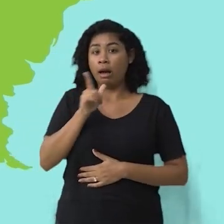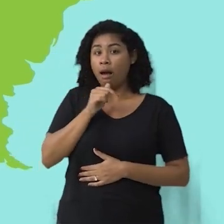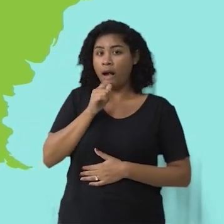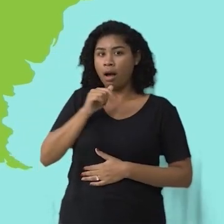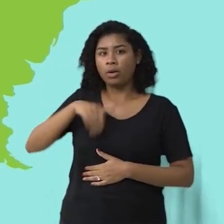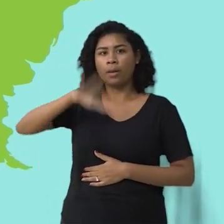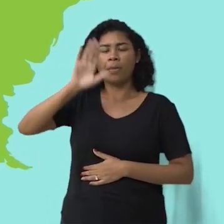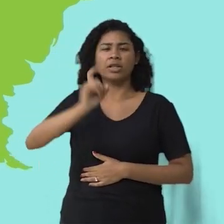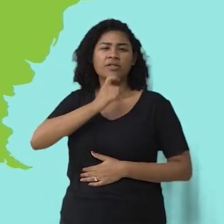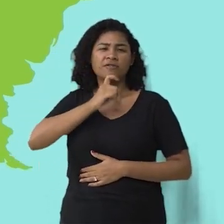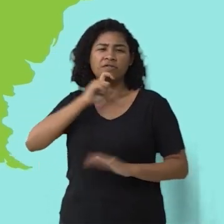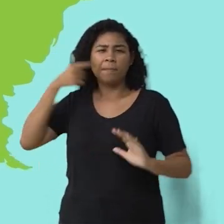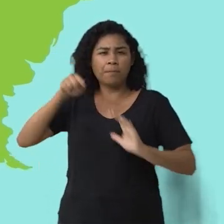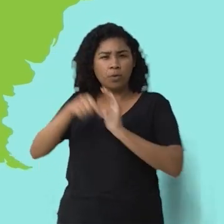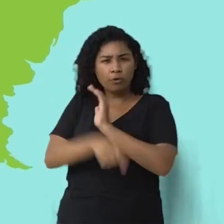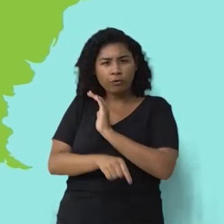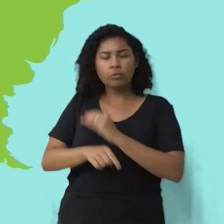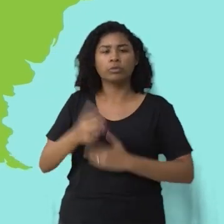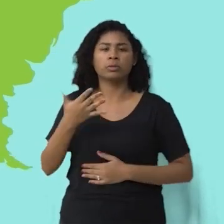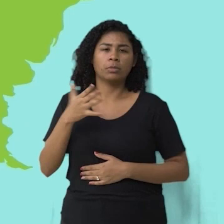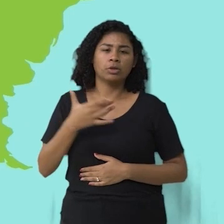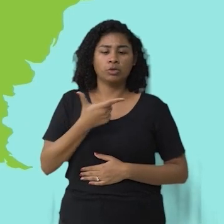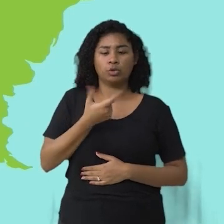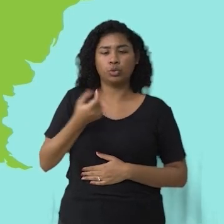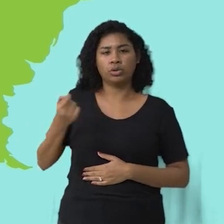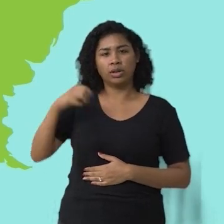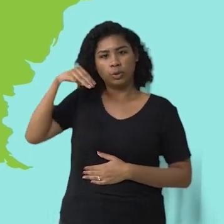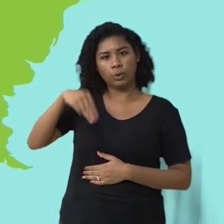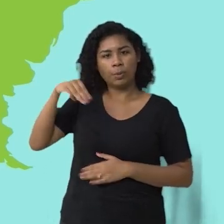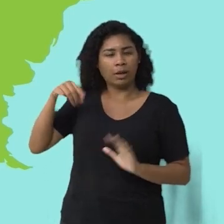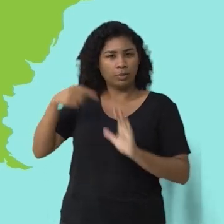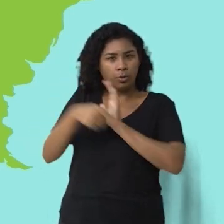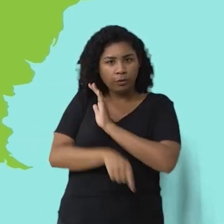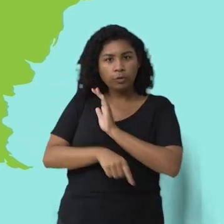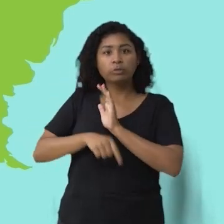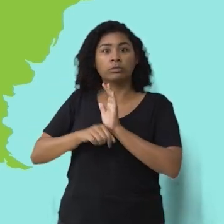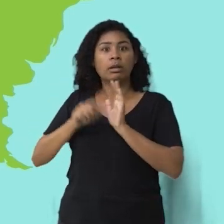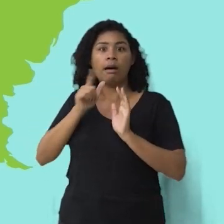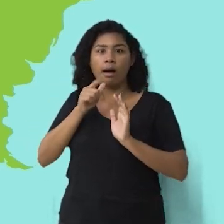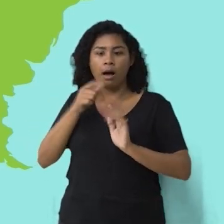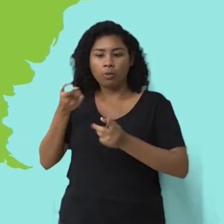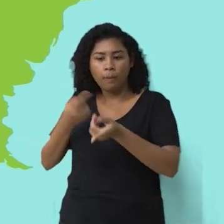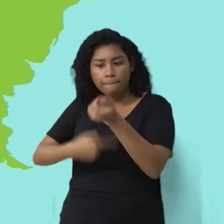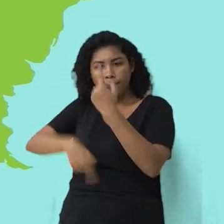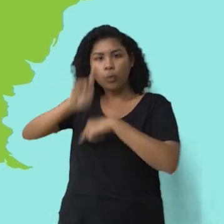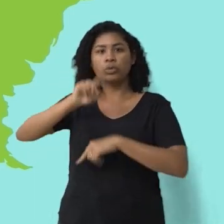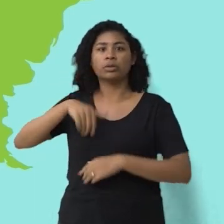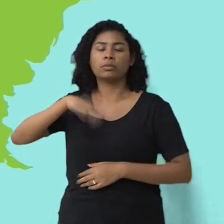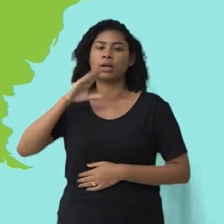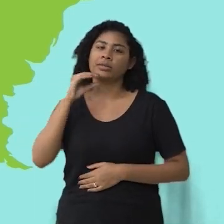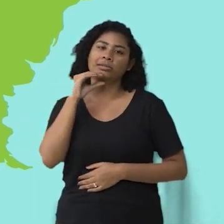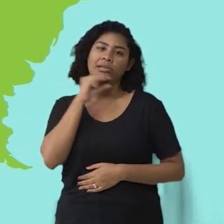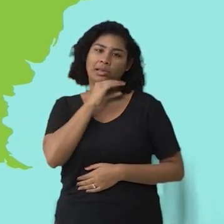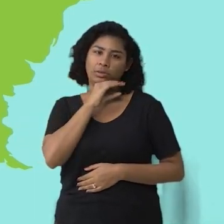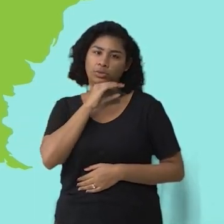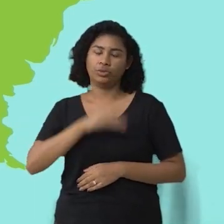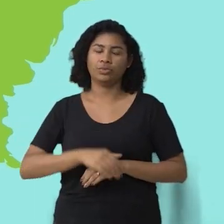com profundidades inferiores a 200 metros, sobem para as áreas mais quentes e rasas dos